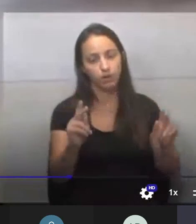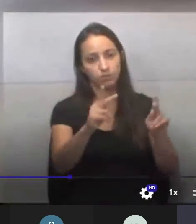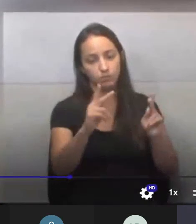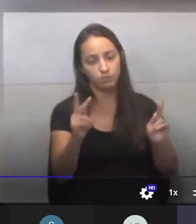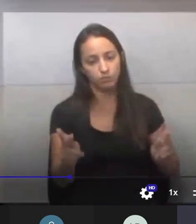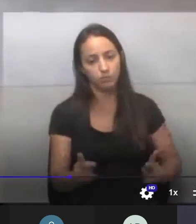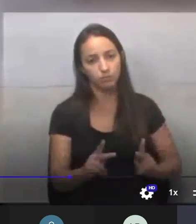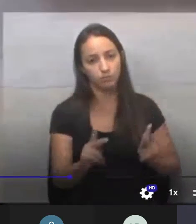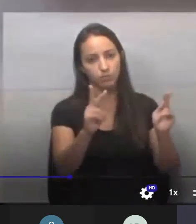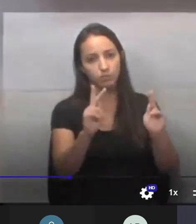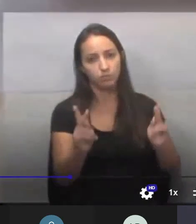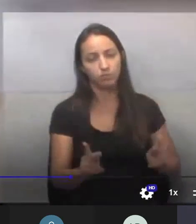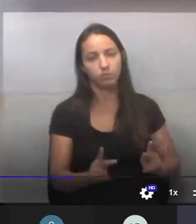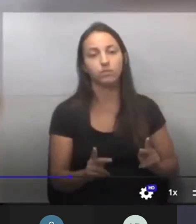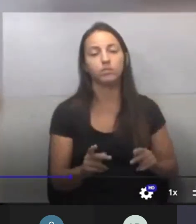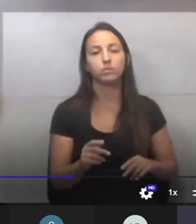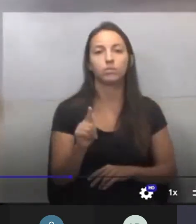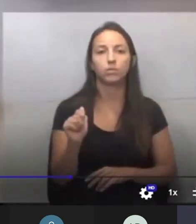Tá ok?